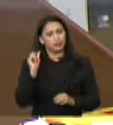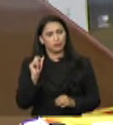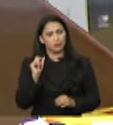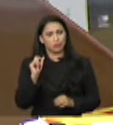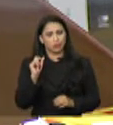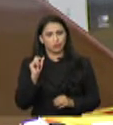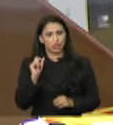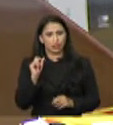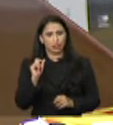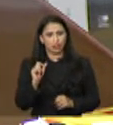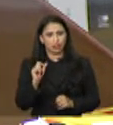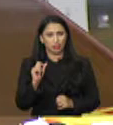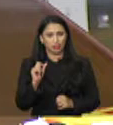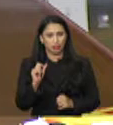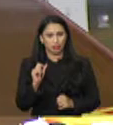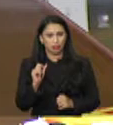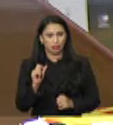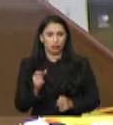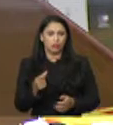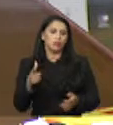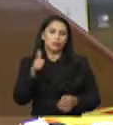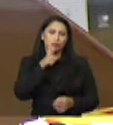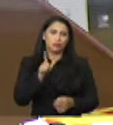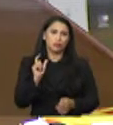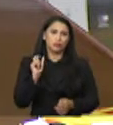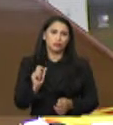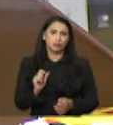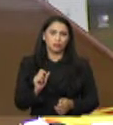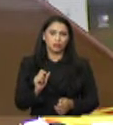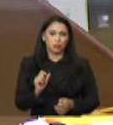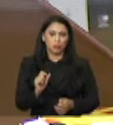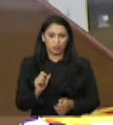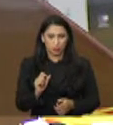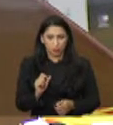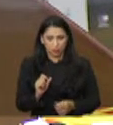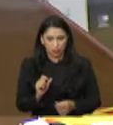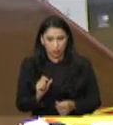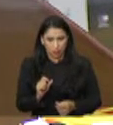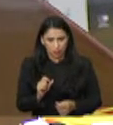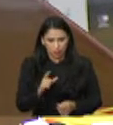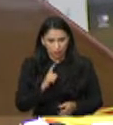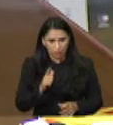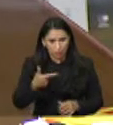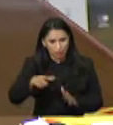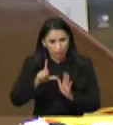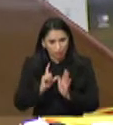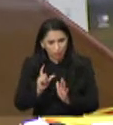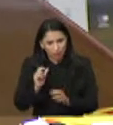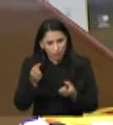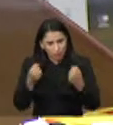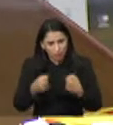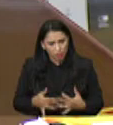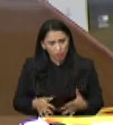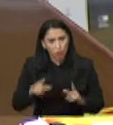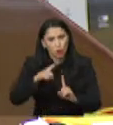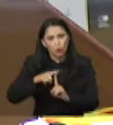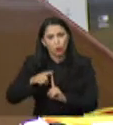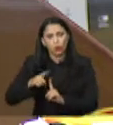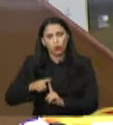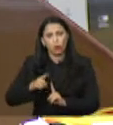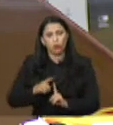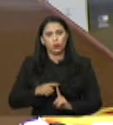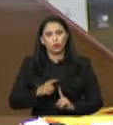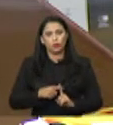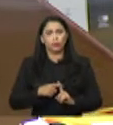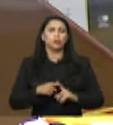Legislativa tem consequências de longo alcance pois exclui do campo da improbidade uma vasta gama de Atos que outrora poderiam sofrer sanções típicas